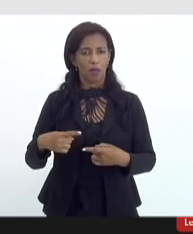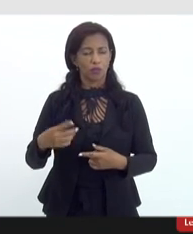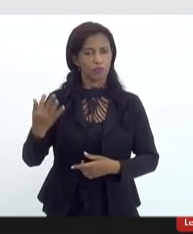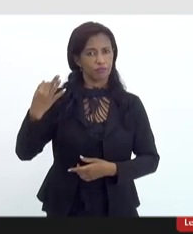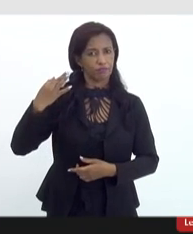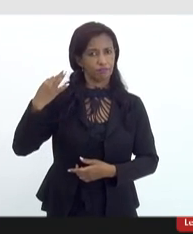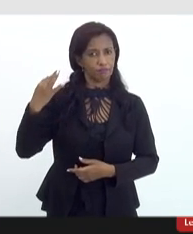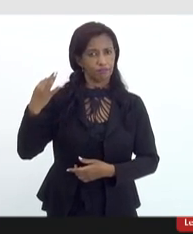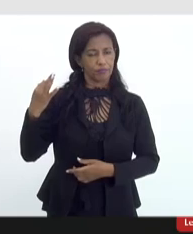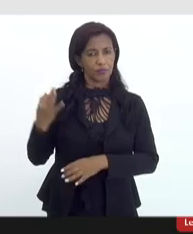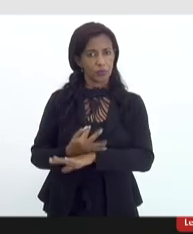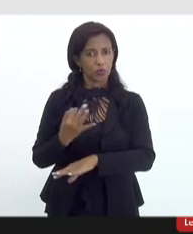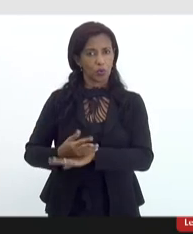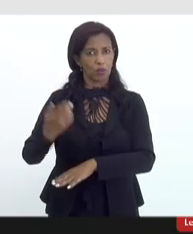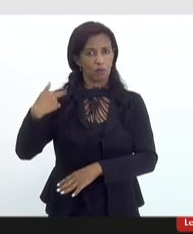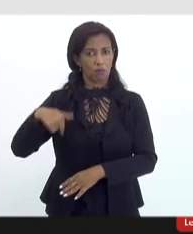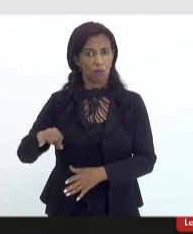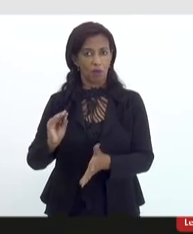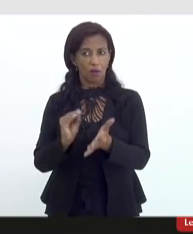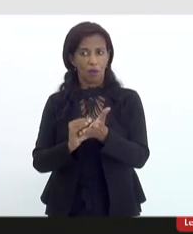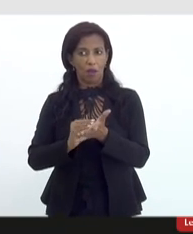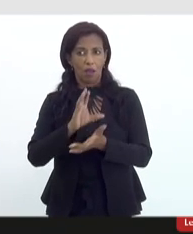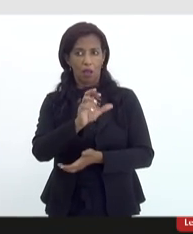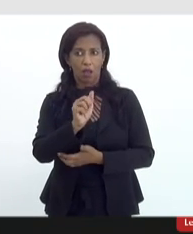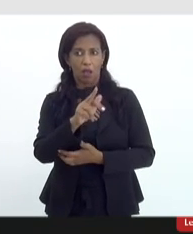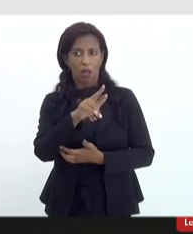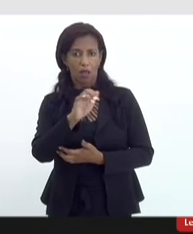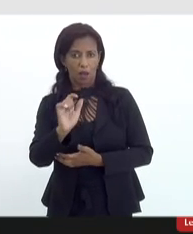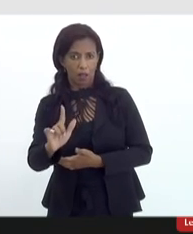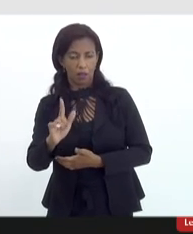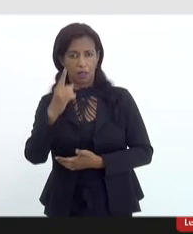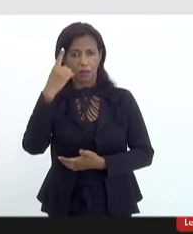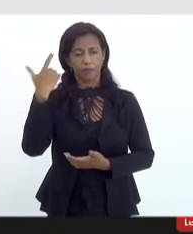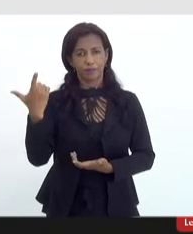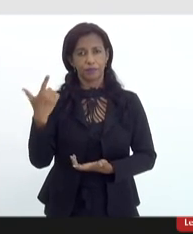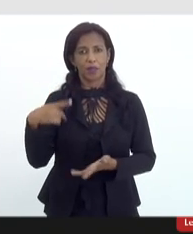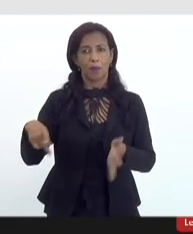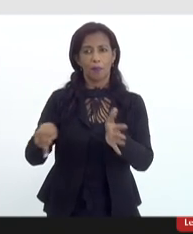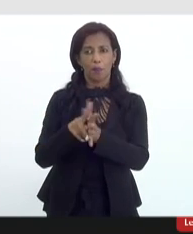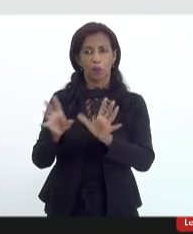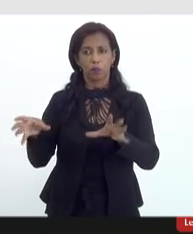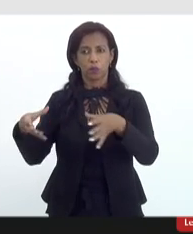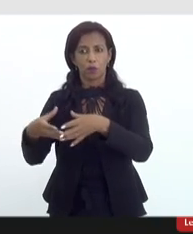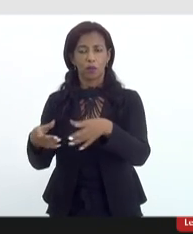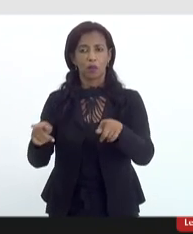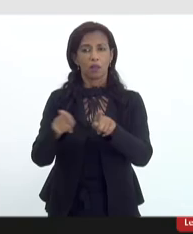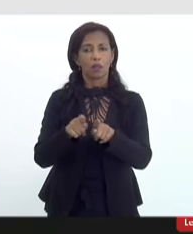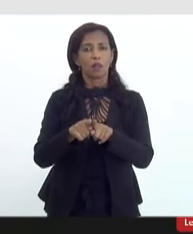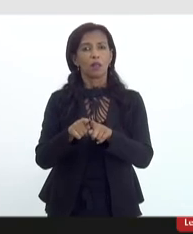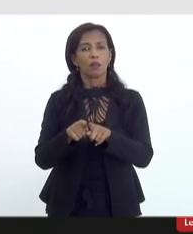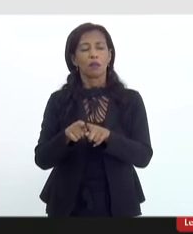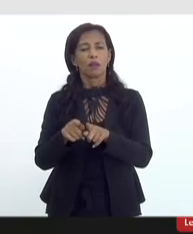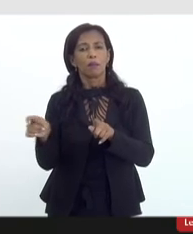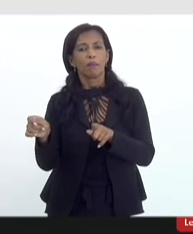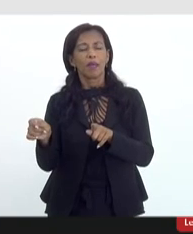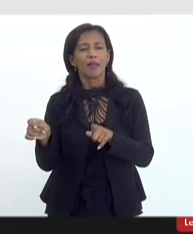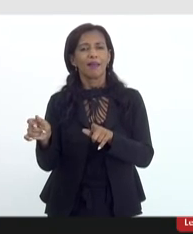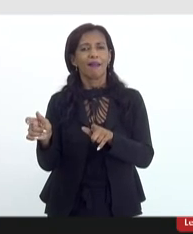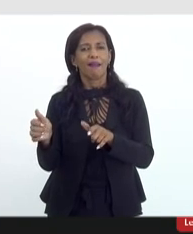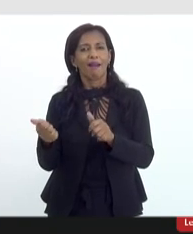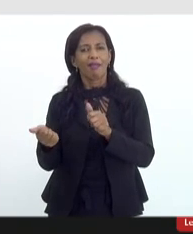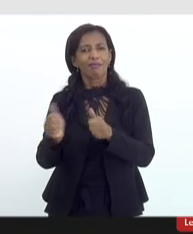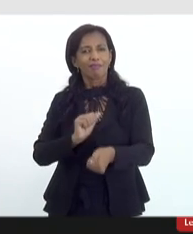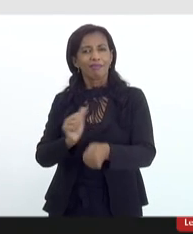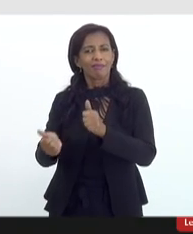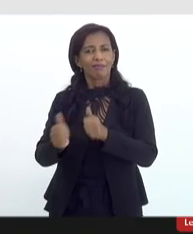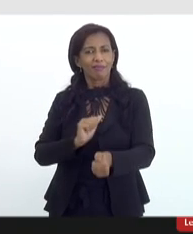religiosa, número um é o caráter disruptivo, ou seja, isso da demanda exclusivista, mas ao mesmo tempo também adaptável no sentido,